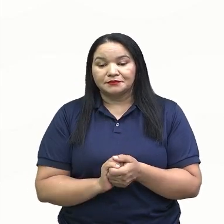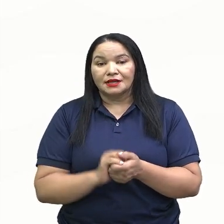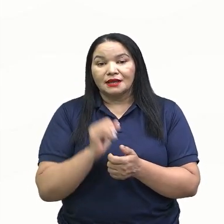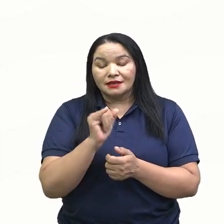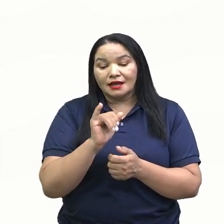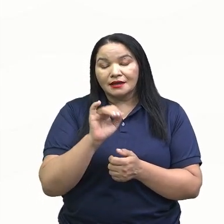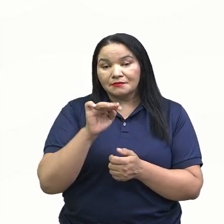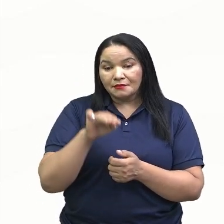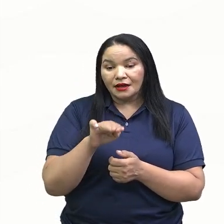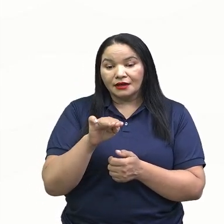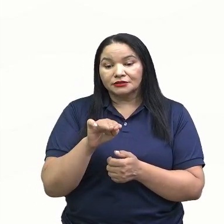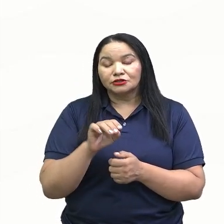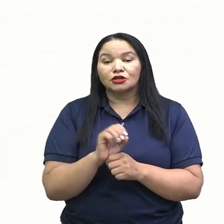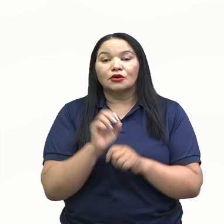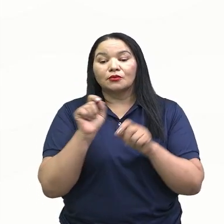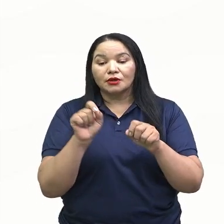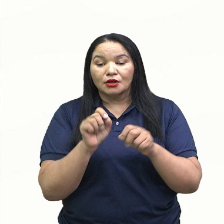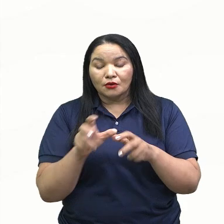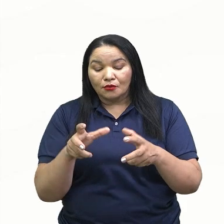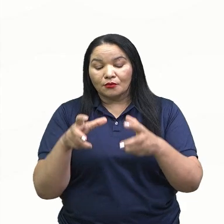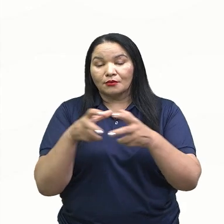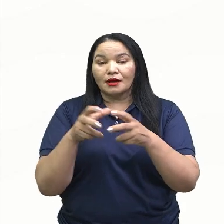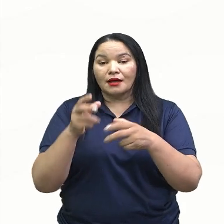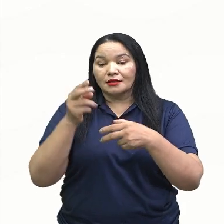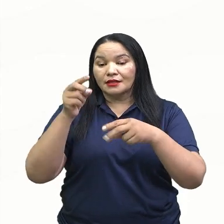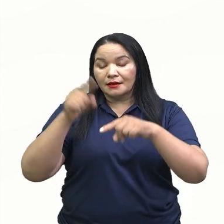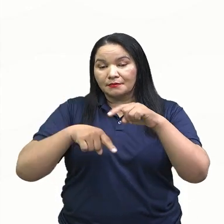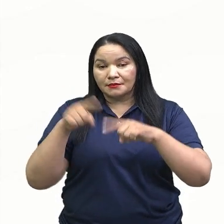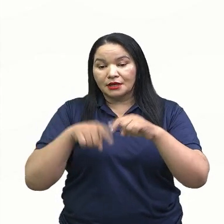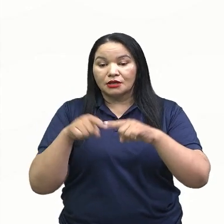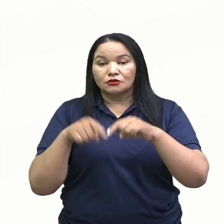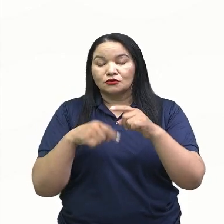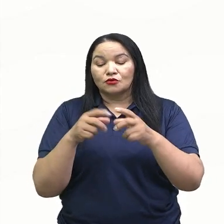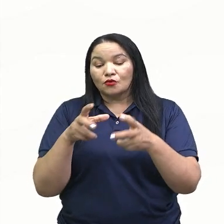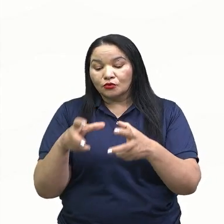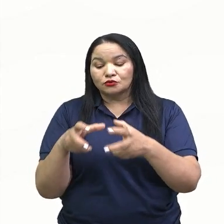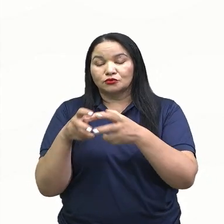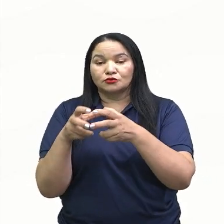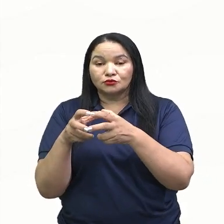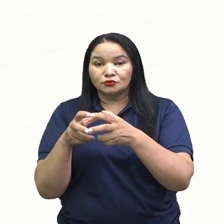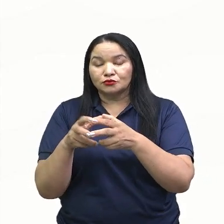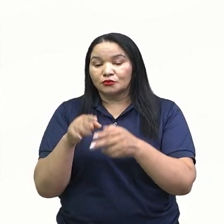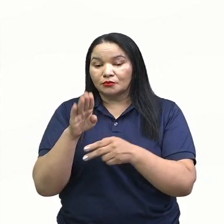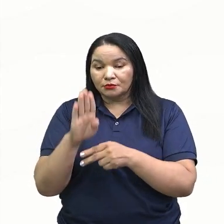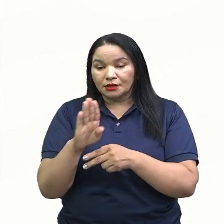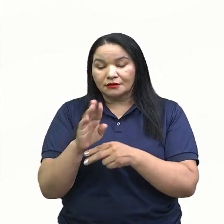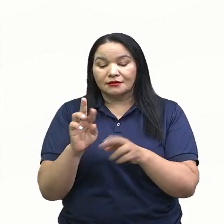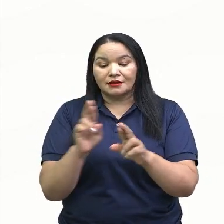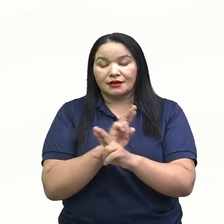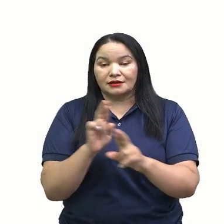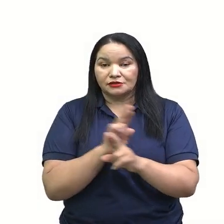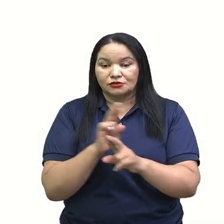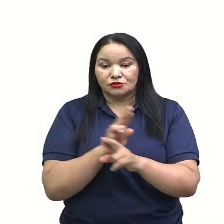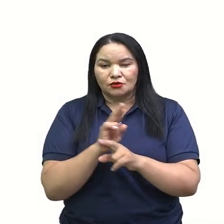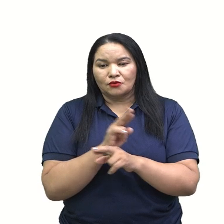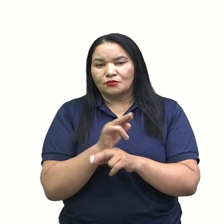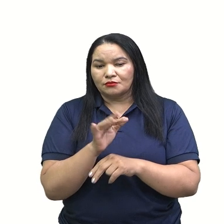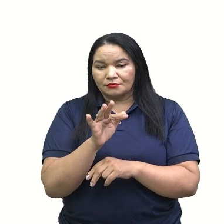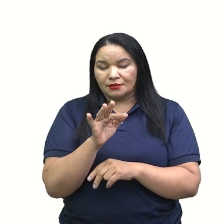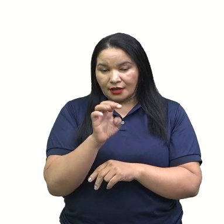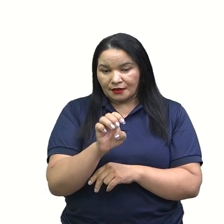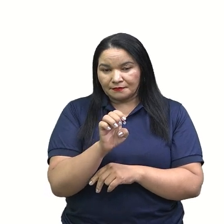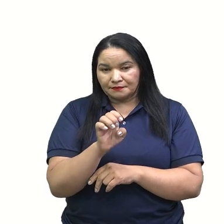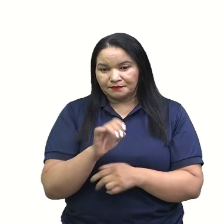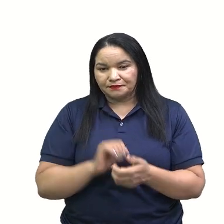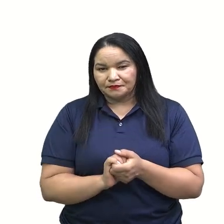imagem são elementos do conjunto B que foram relacionados na função F. Mas, para ficar ali